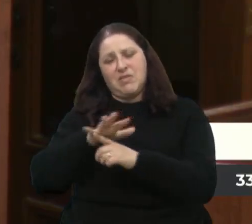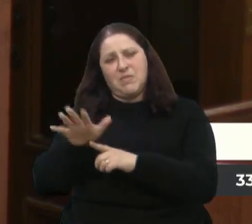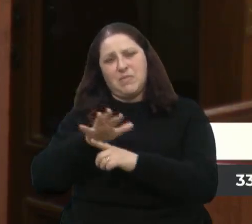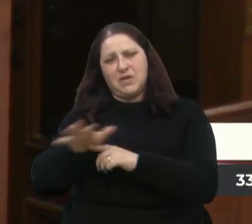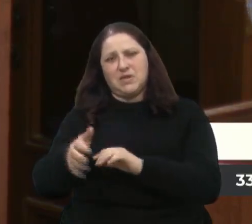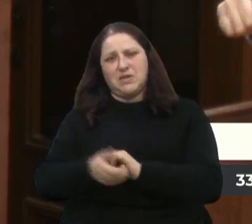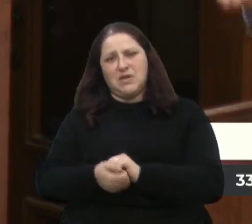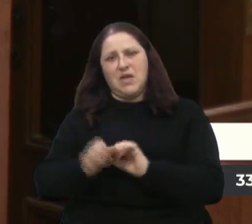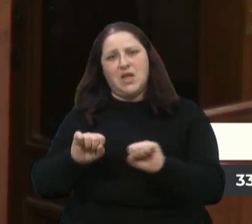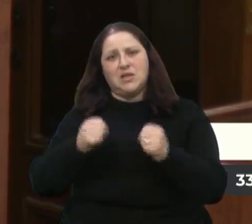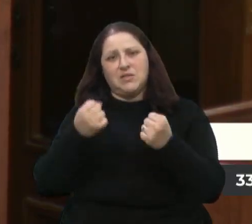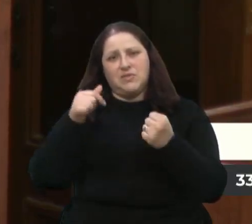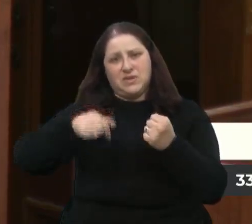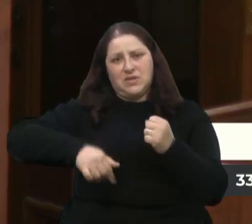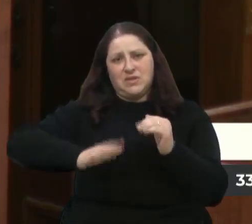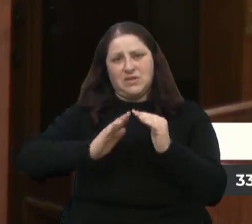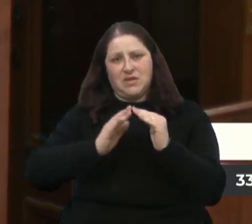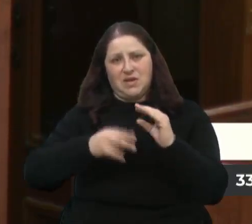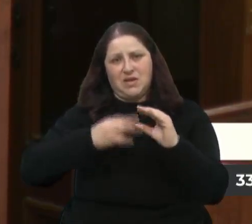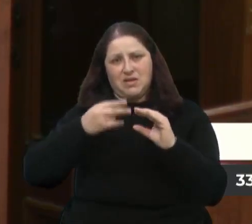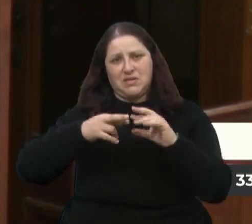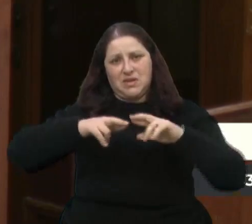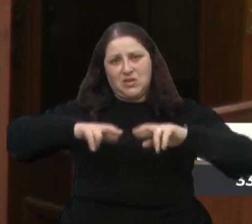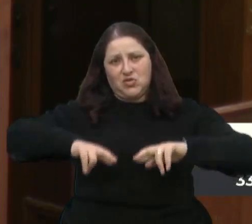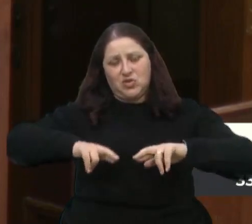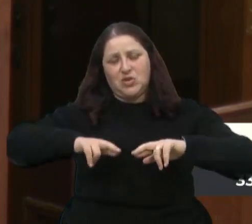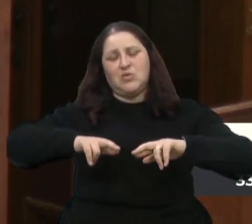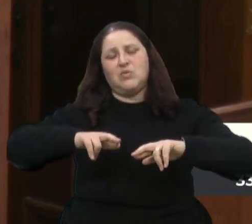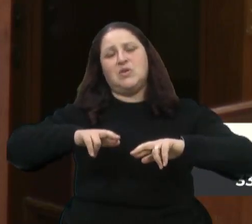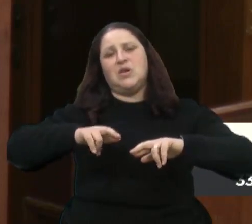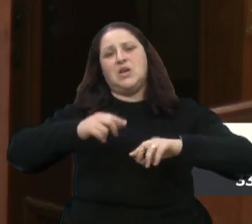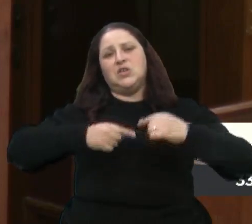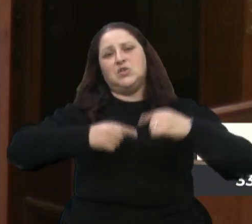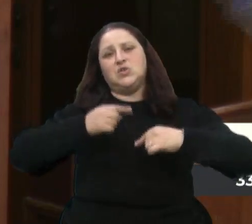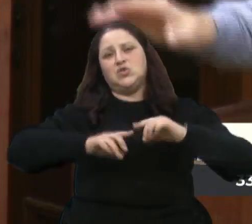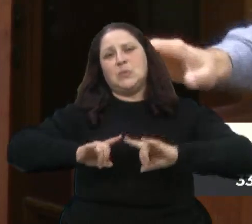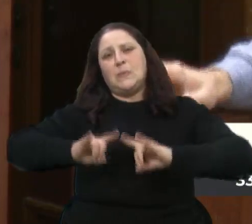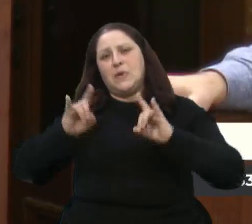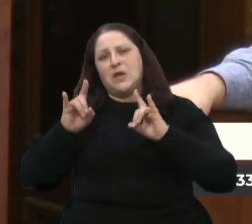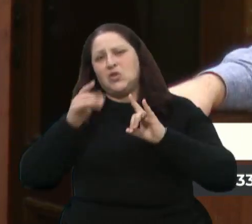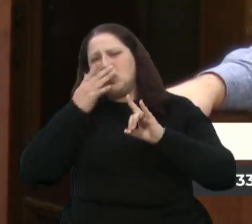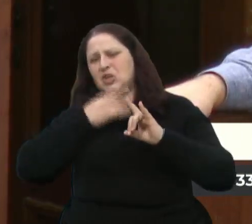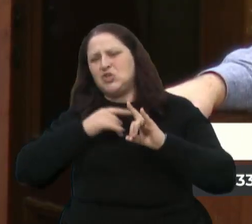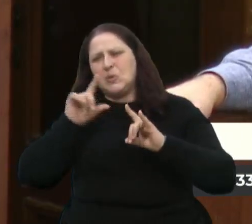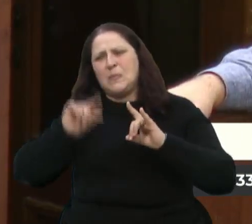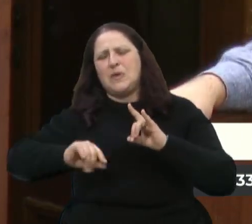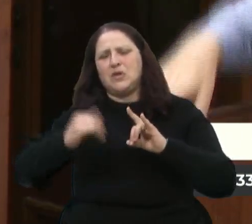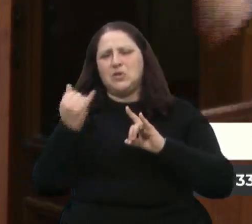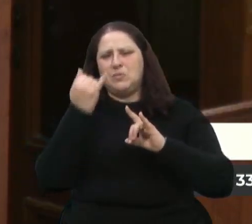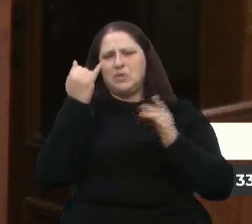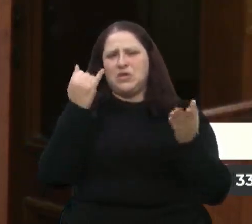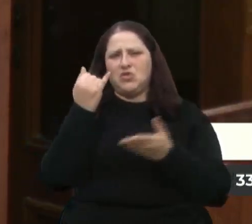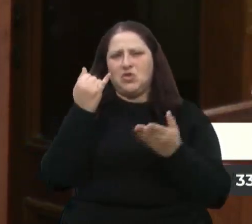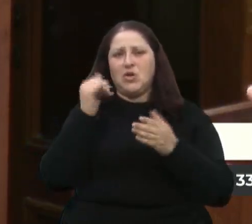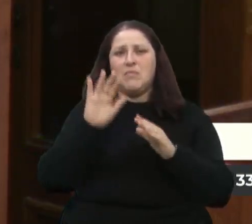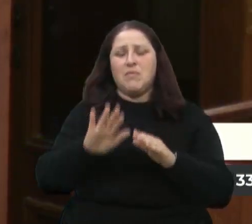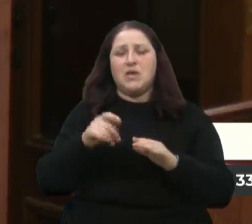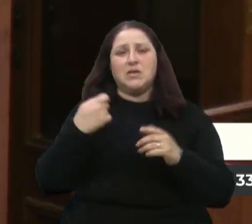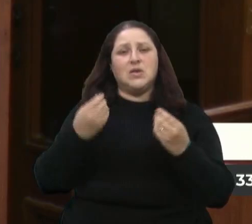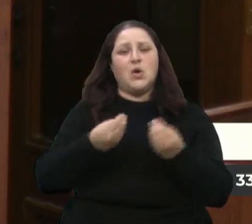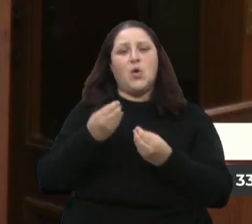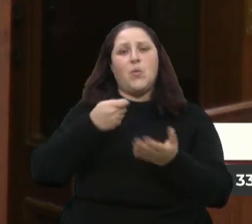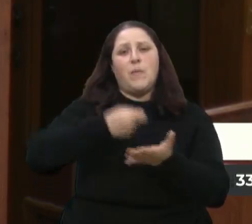é uma defesa dessa casa, da nossa região. Discutir o prédio, bom, acho que é o menos importante nesse momento. O problema é o